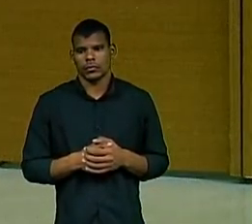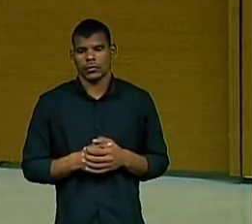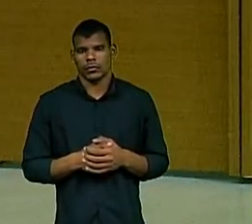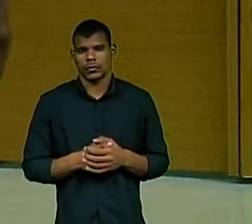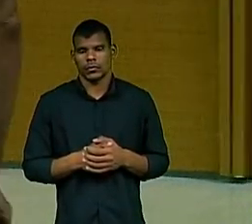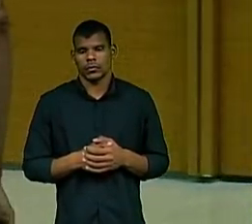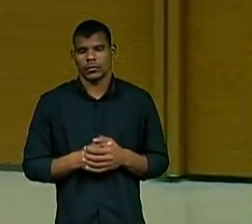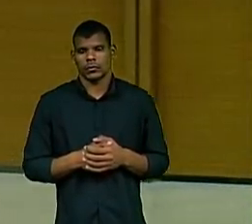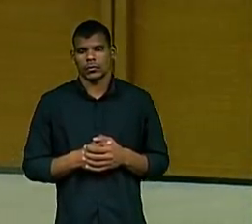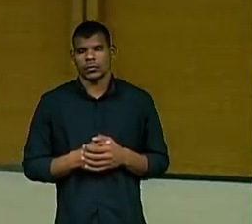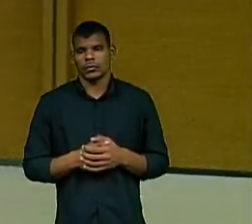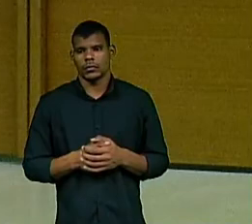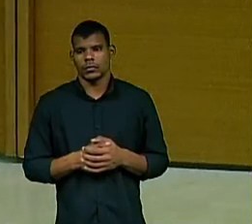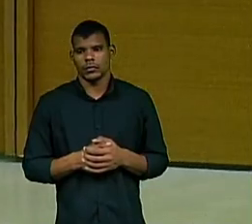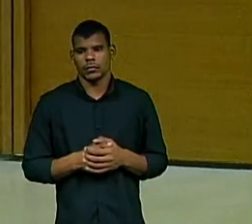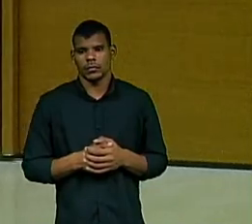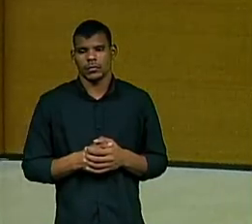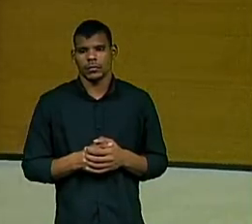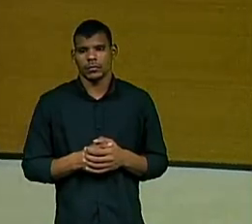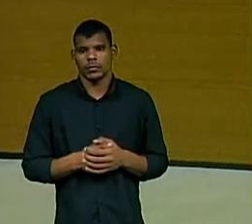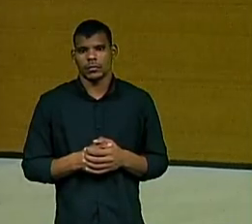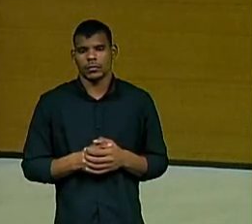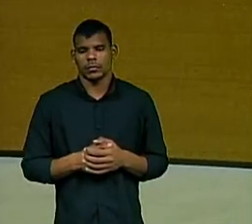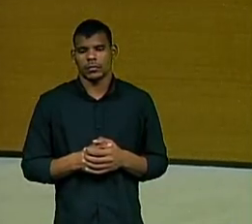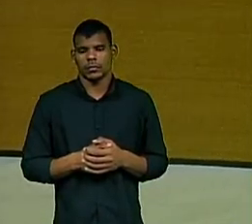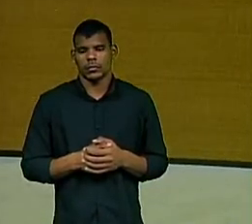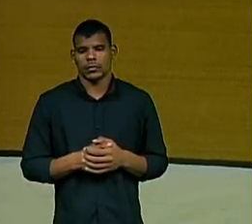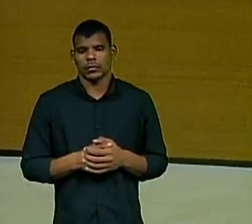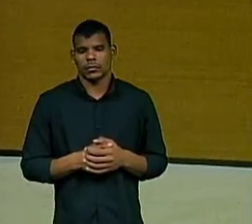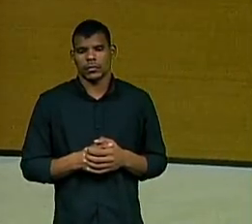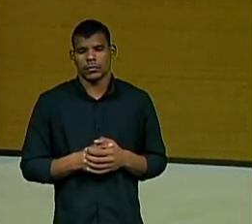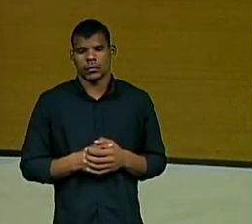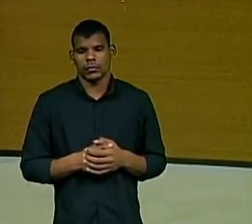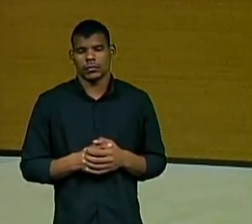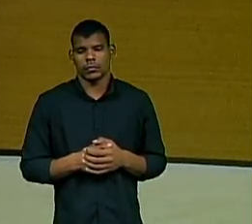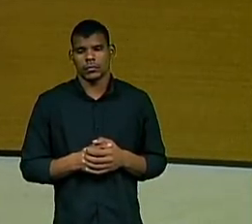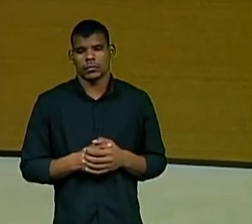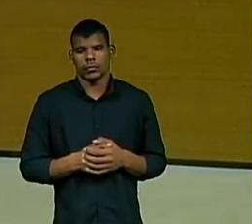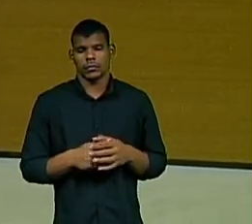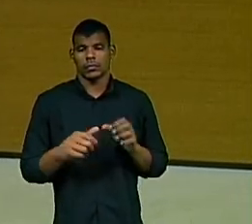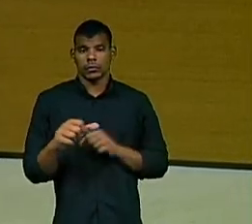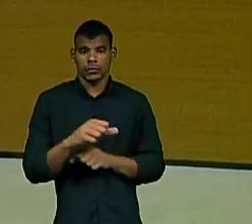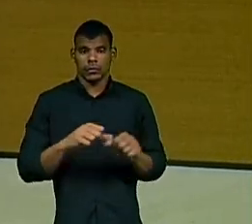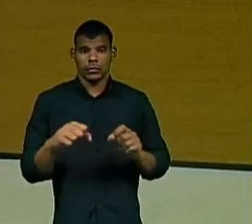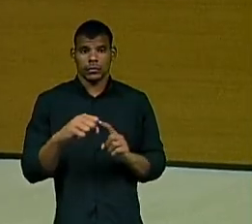sobre a sobre a questão das transformações